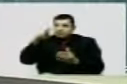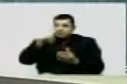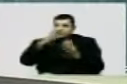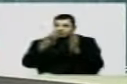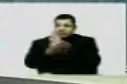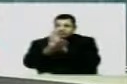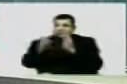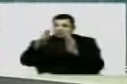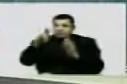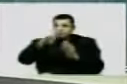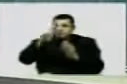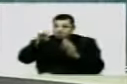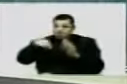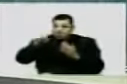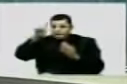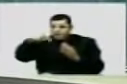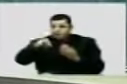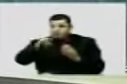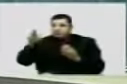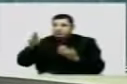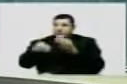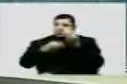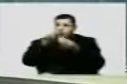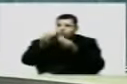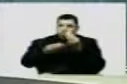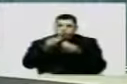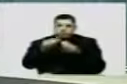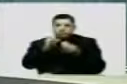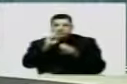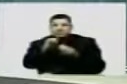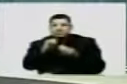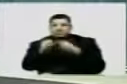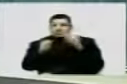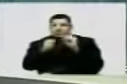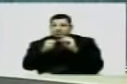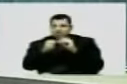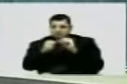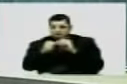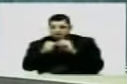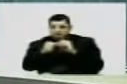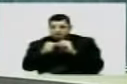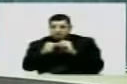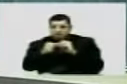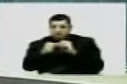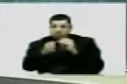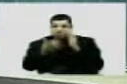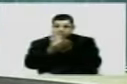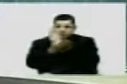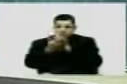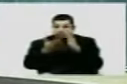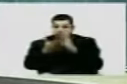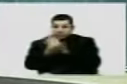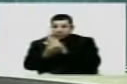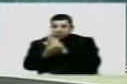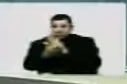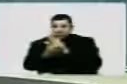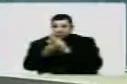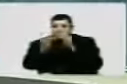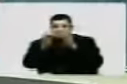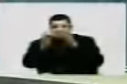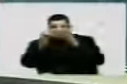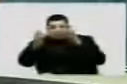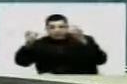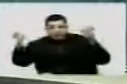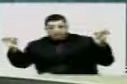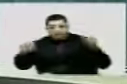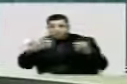437 milhões e 500 mil reais, deputado Zé Ricardo. Se nós fizermos uma divisão linear,